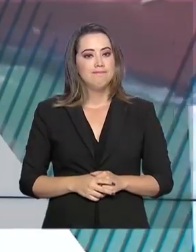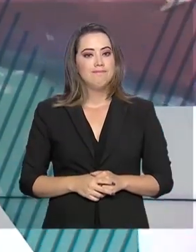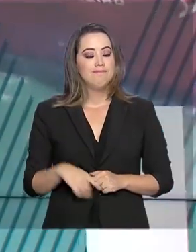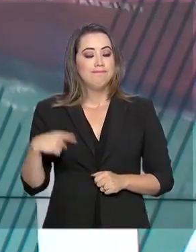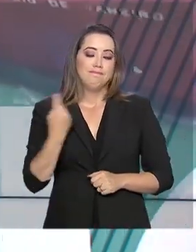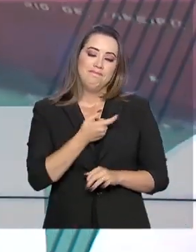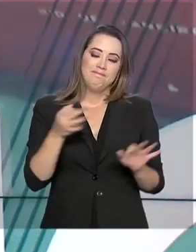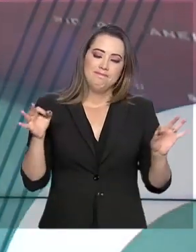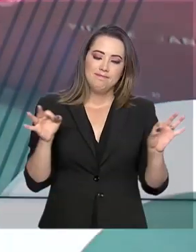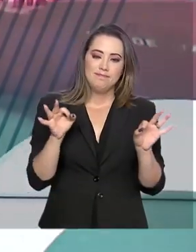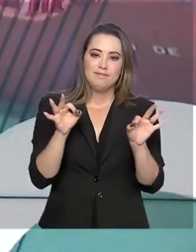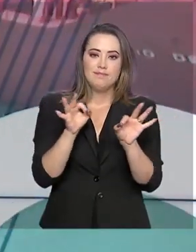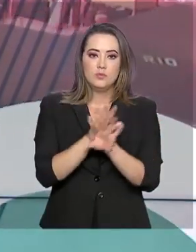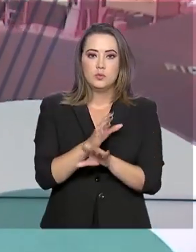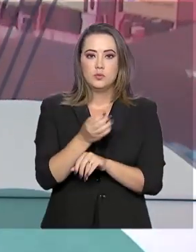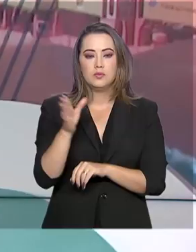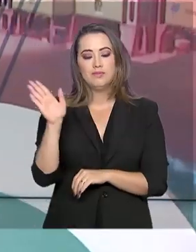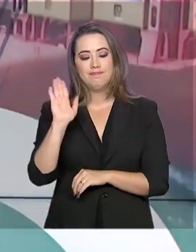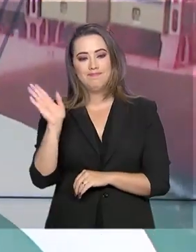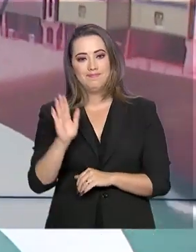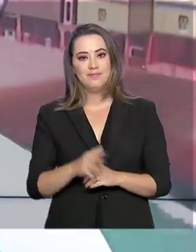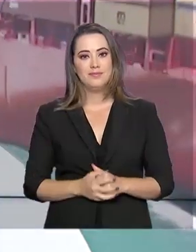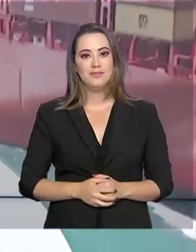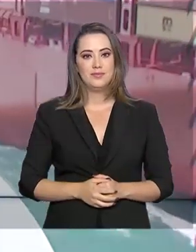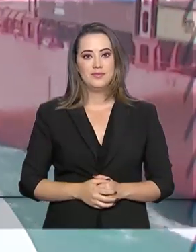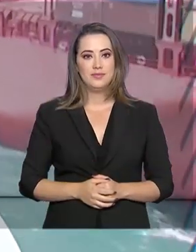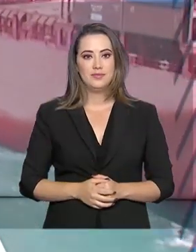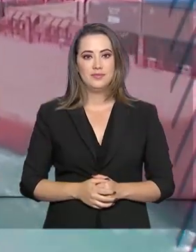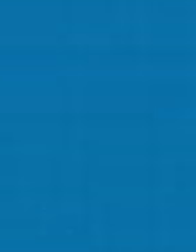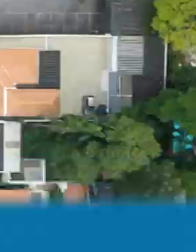O governo agora termina aqui. Até a próxima edição.